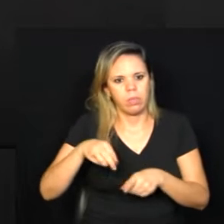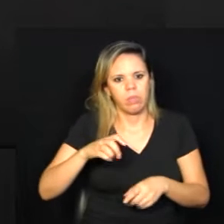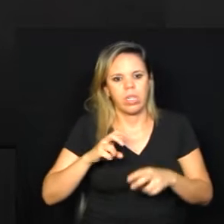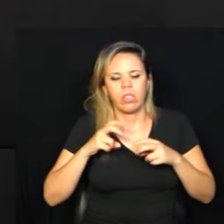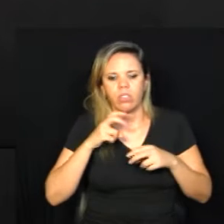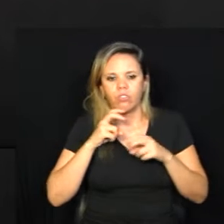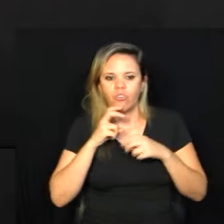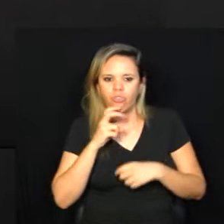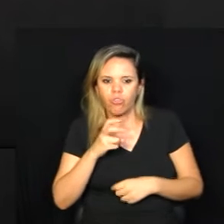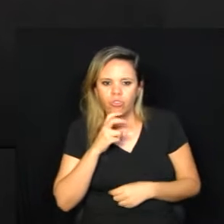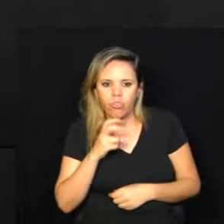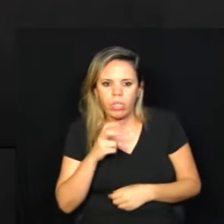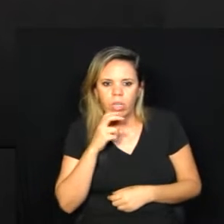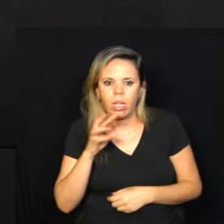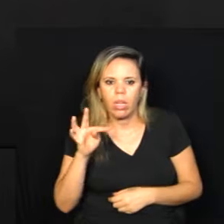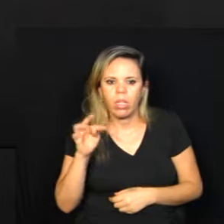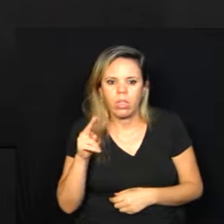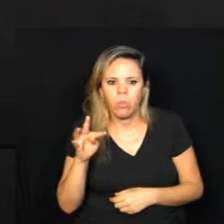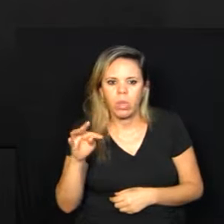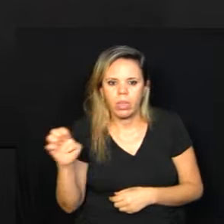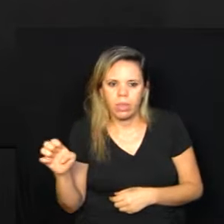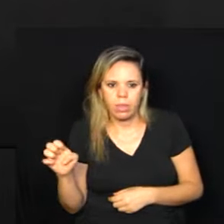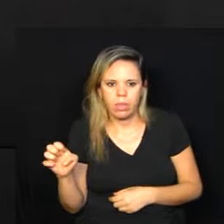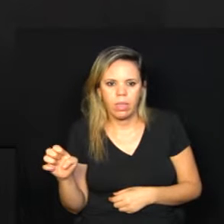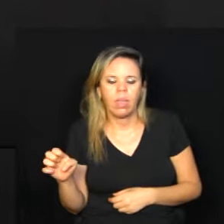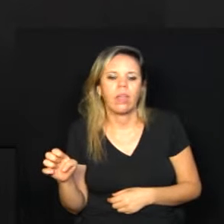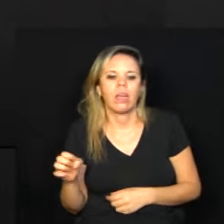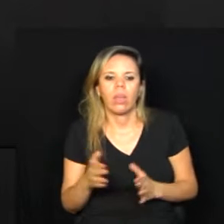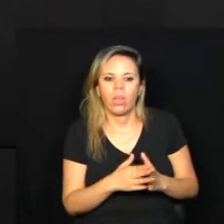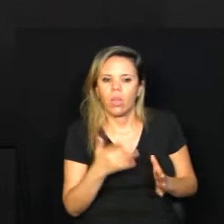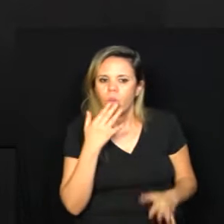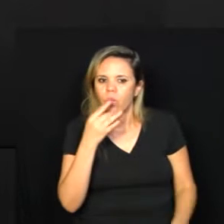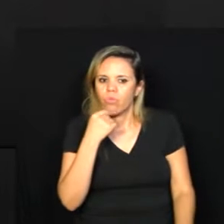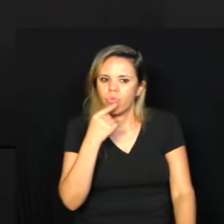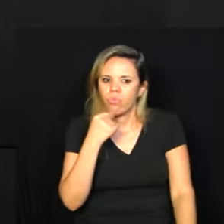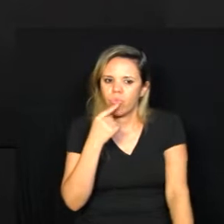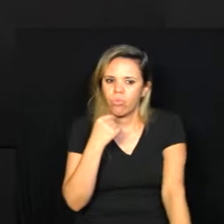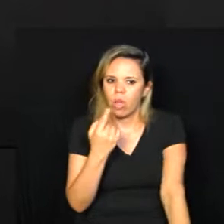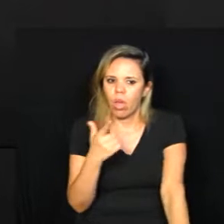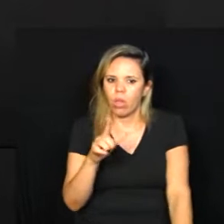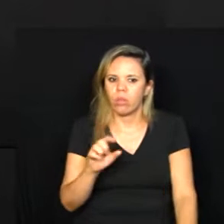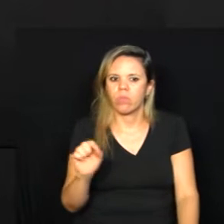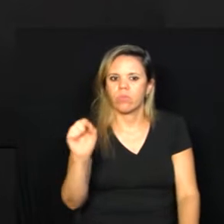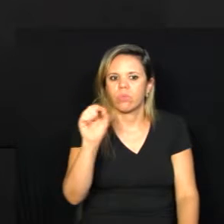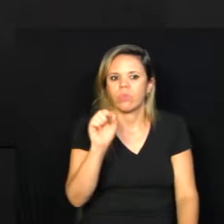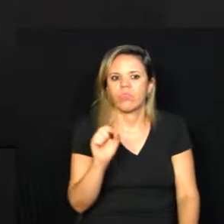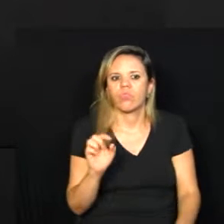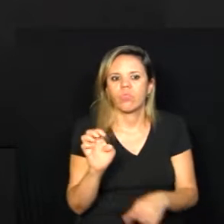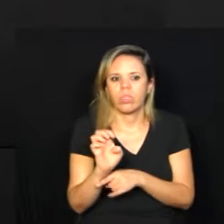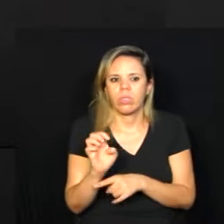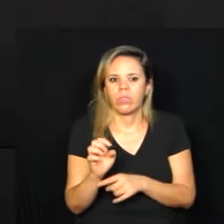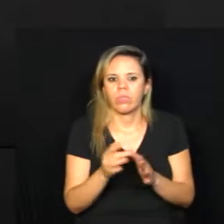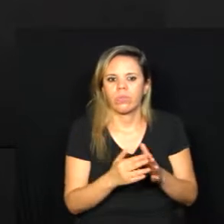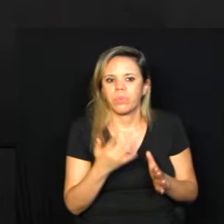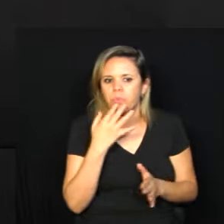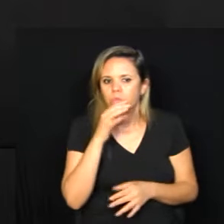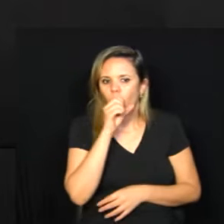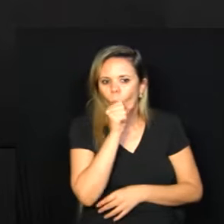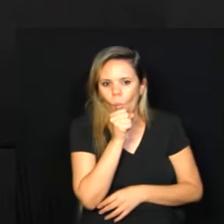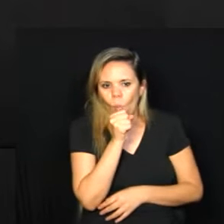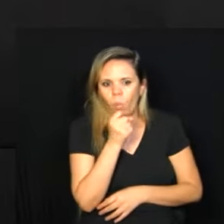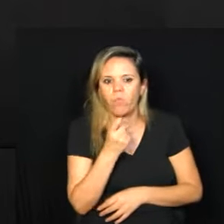e Taubaté estão agora na fase vermelha. As demais estão na fase laranja: